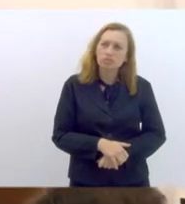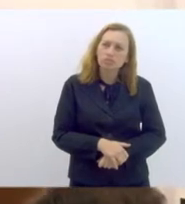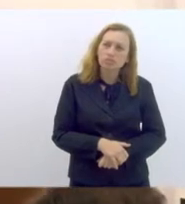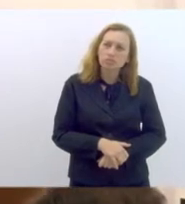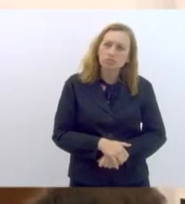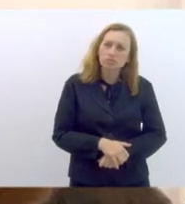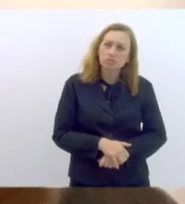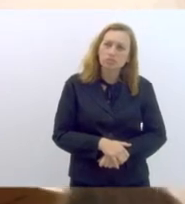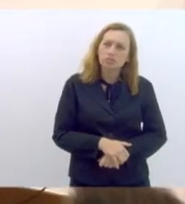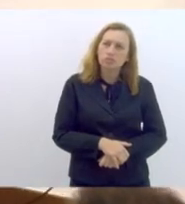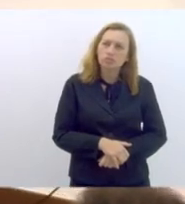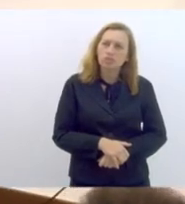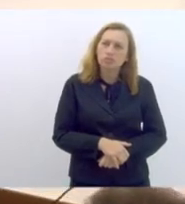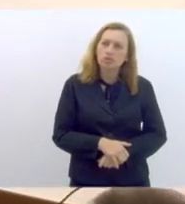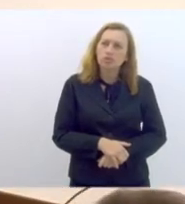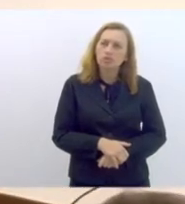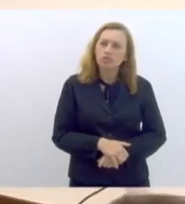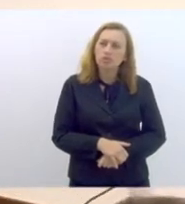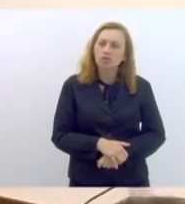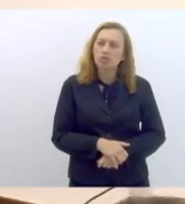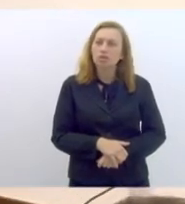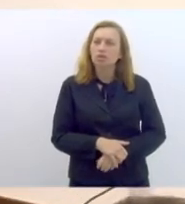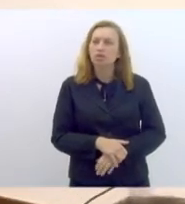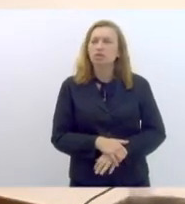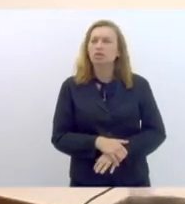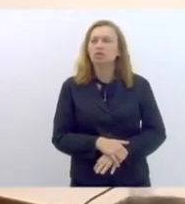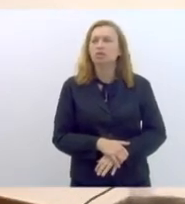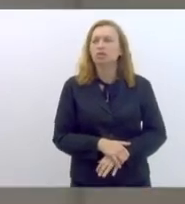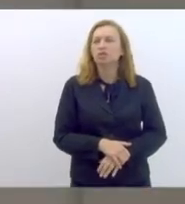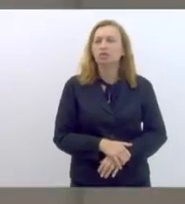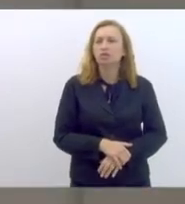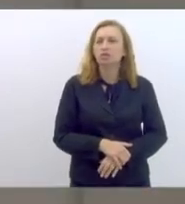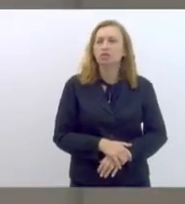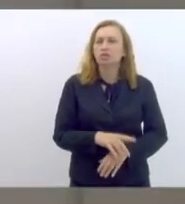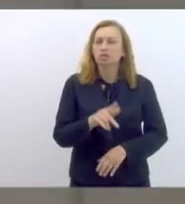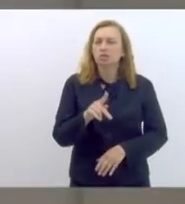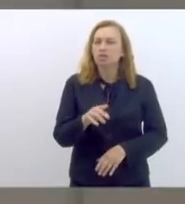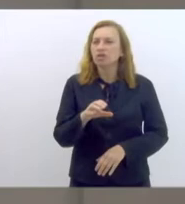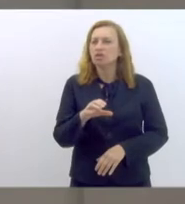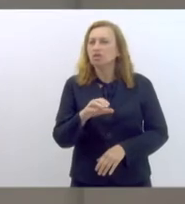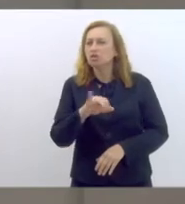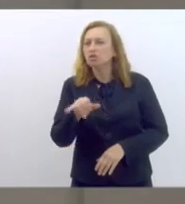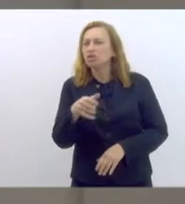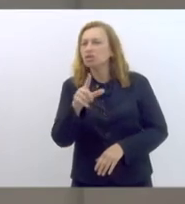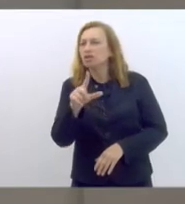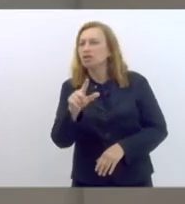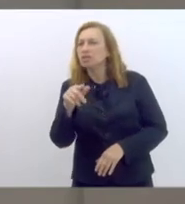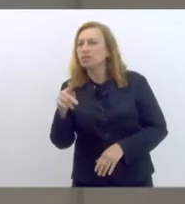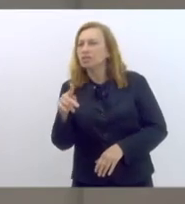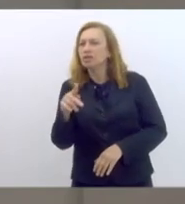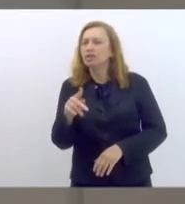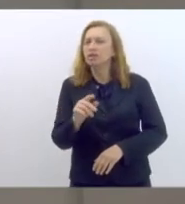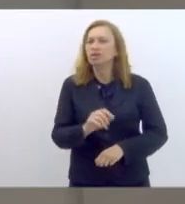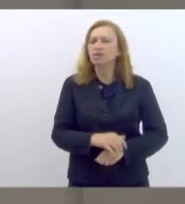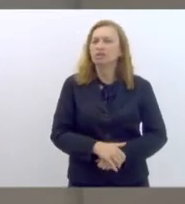queria ver qual é a cor mais escura. A cor mais escura é a TJLP. É, a TJLP está fora de propósito. É, acredito que